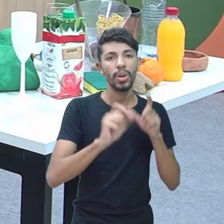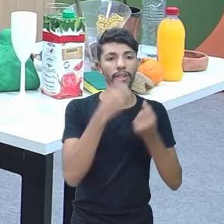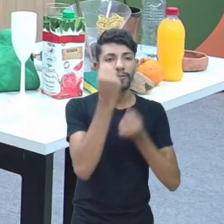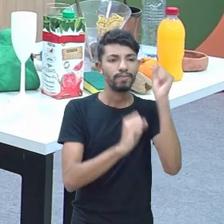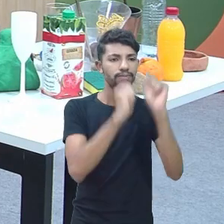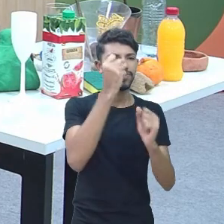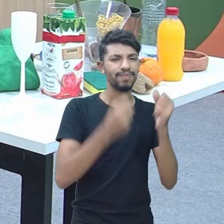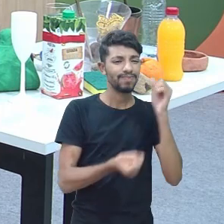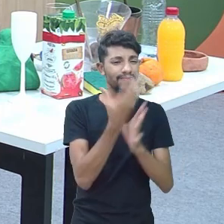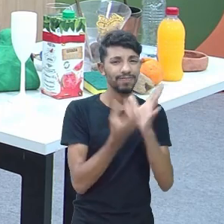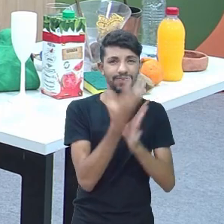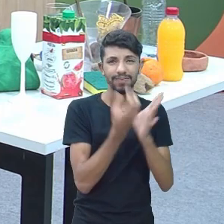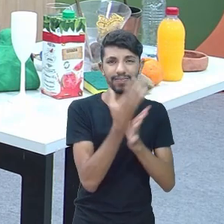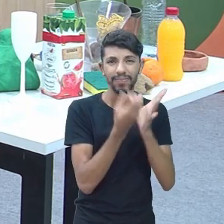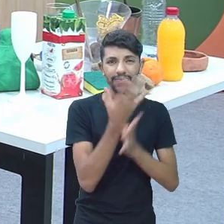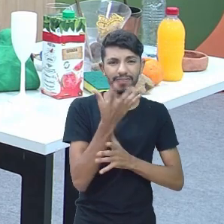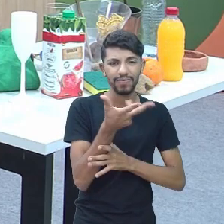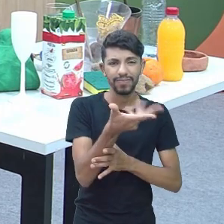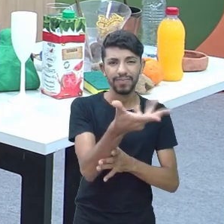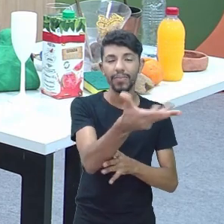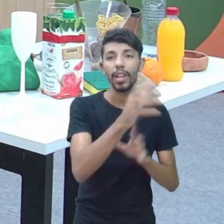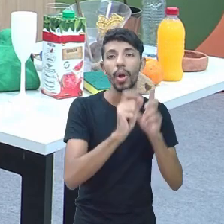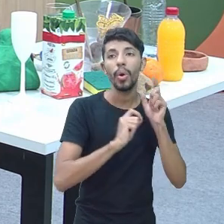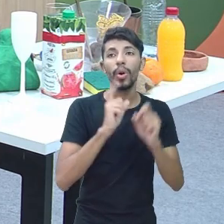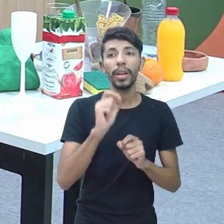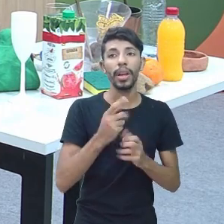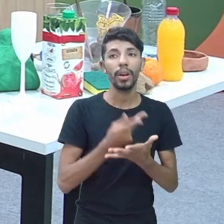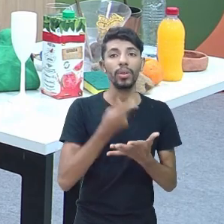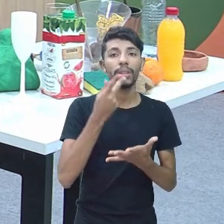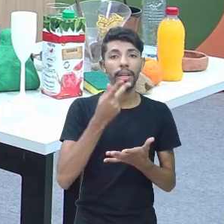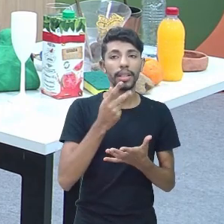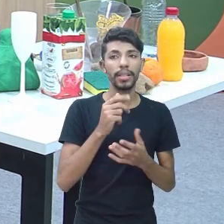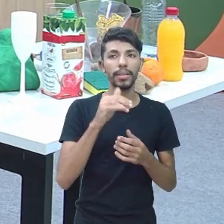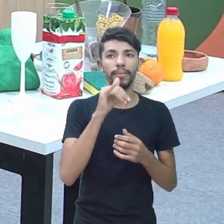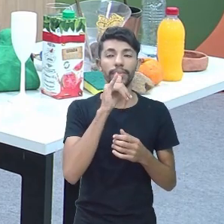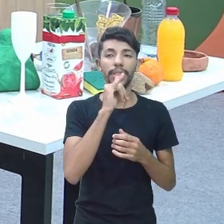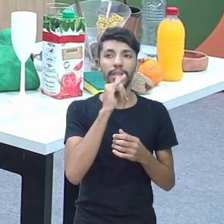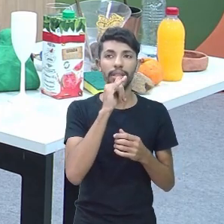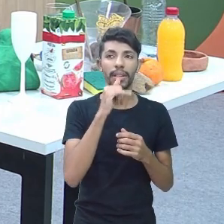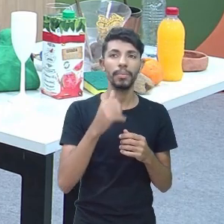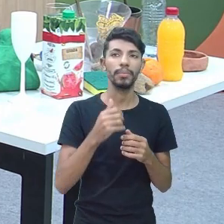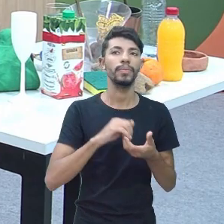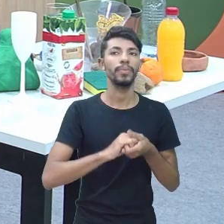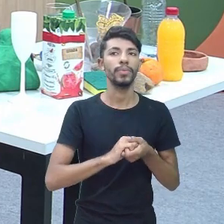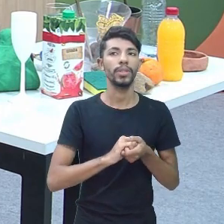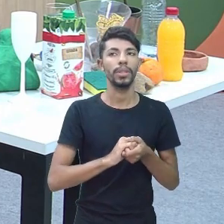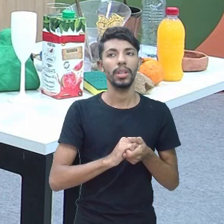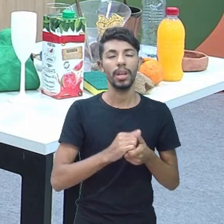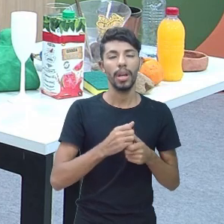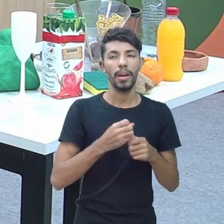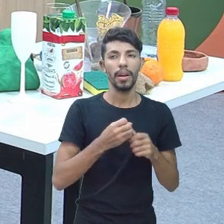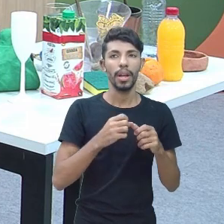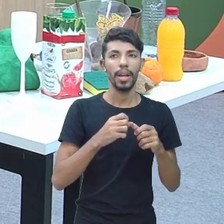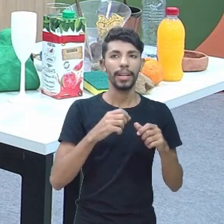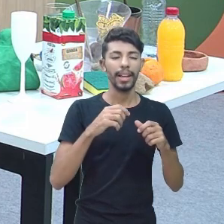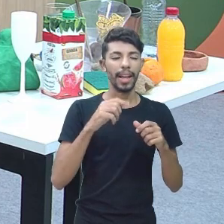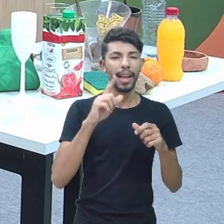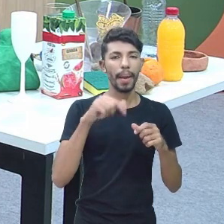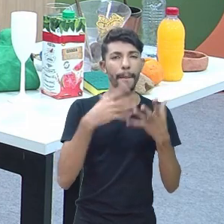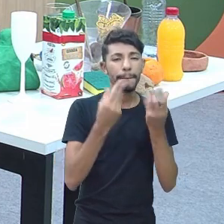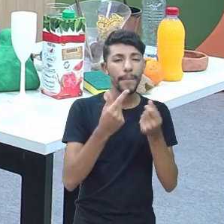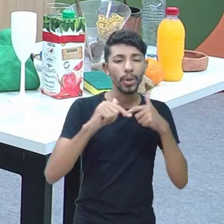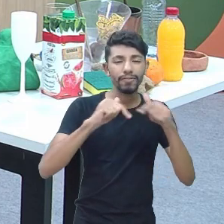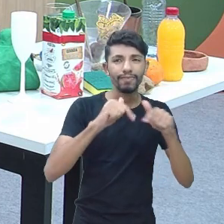produção gigantesca, nós vamos ter também a sobrecarga de trabalho para a produção. Se tem aí que produzir